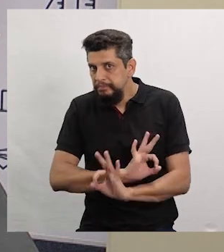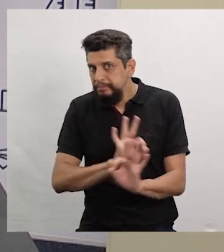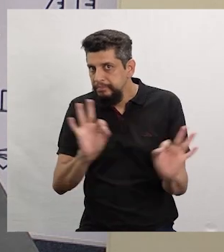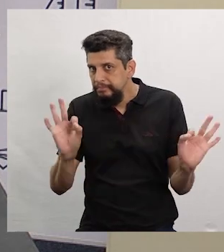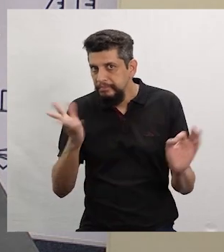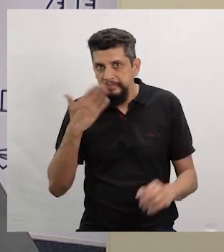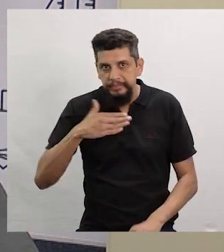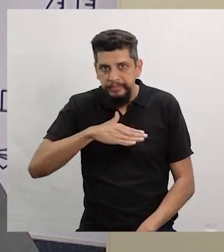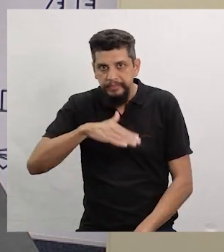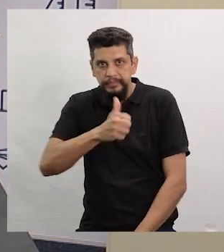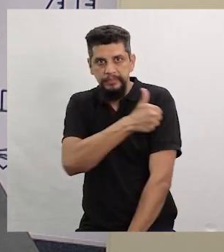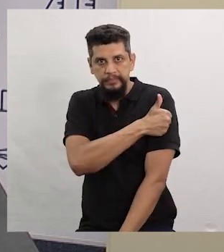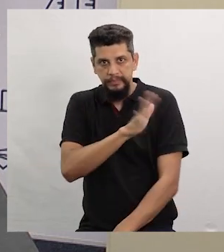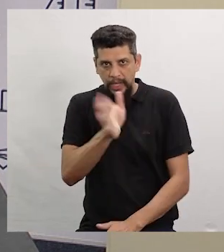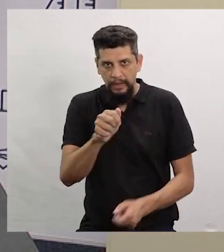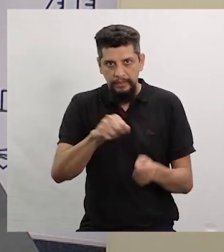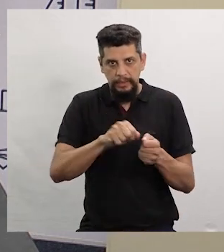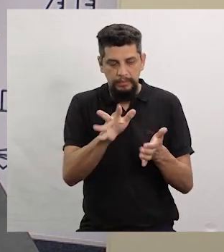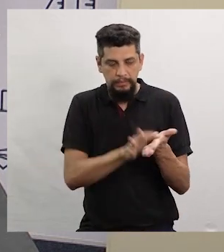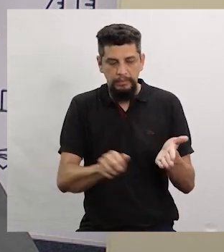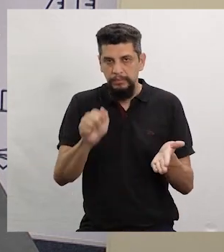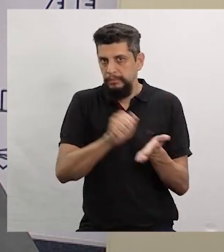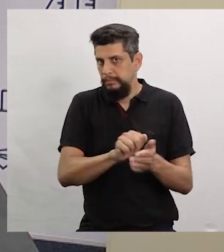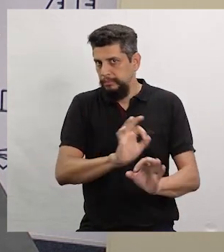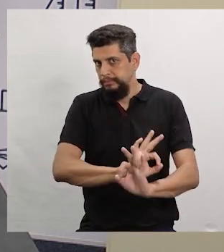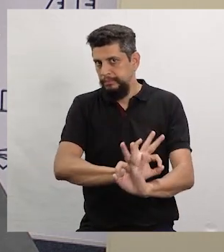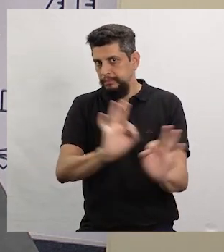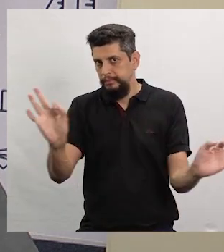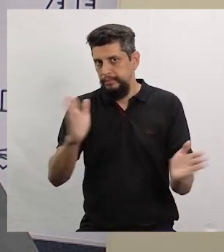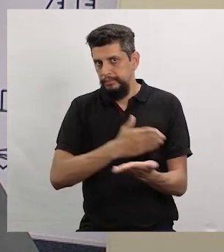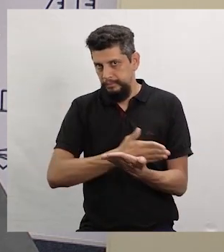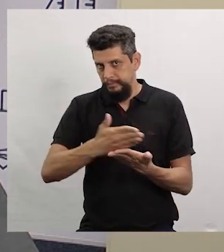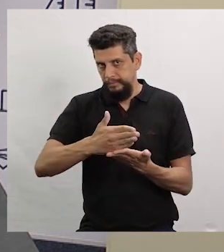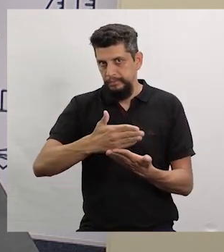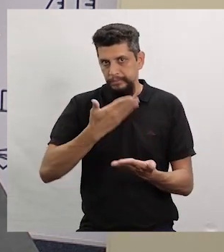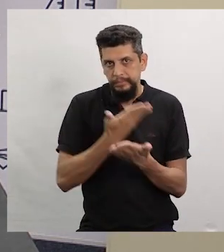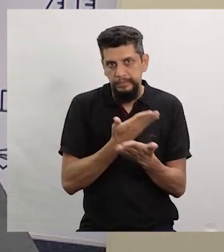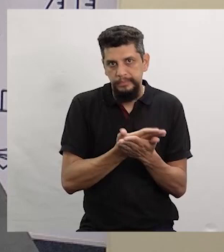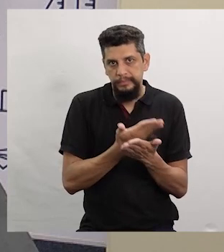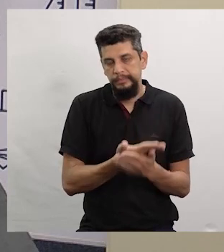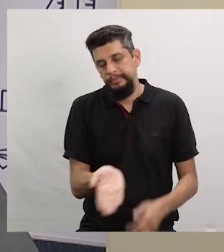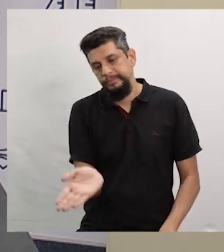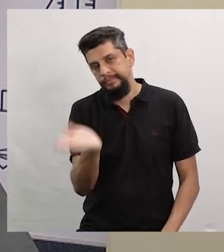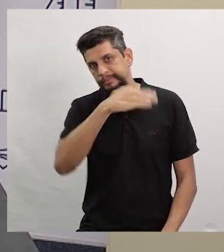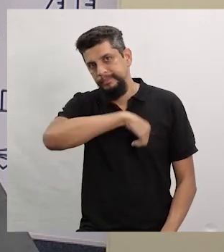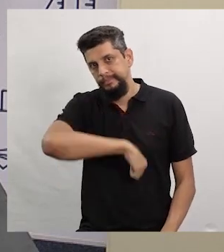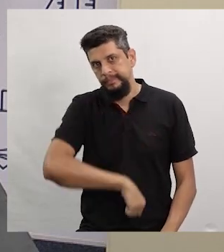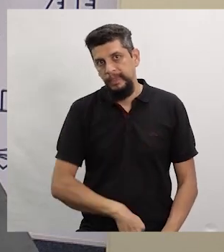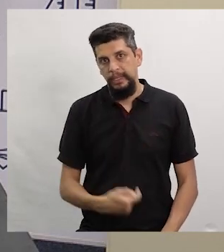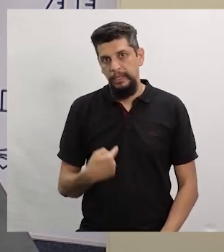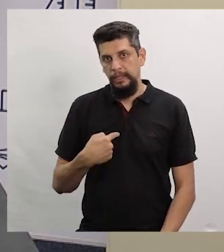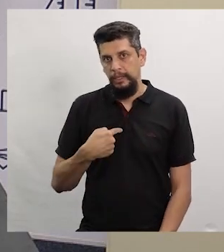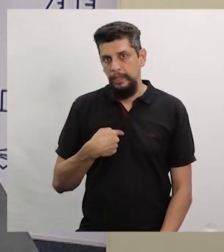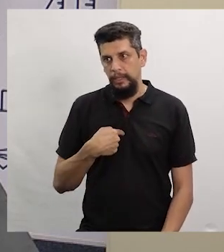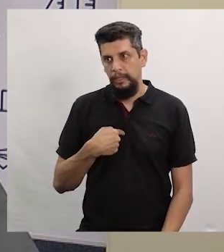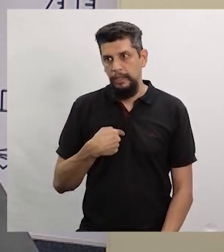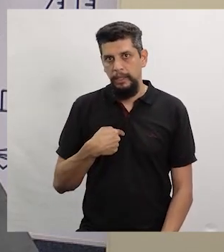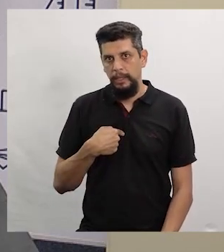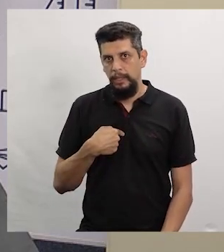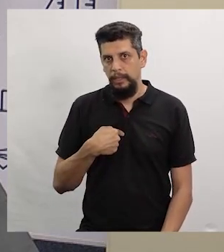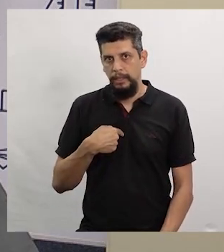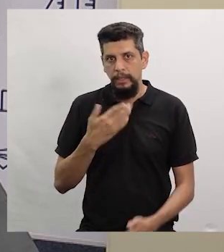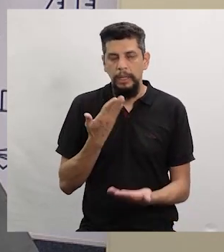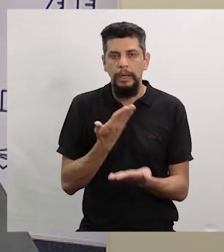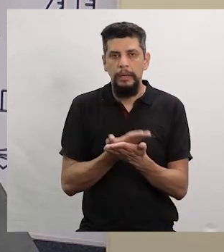muito bem estudantes fizeram registro mudo bem então vamos começar a trabalhar vamos lá eu eu não